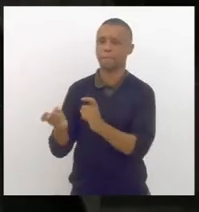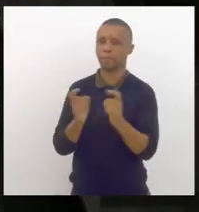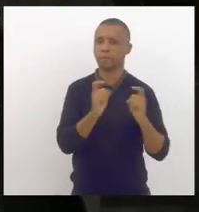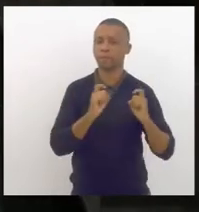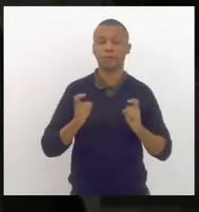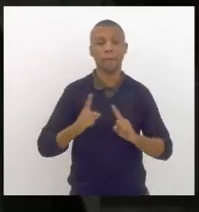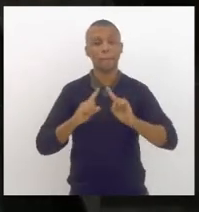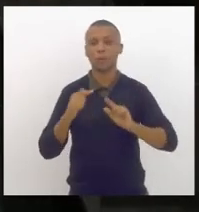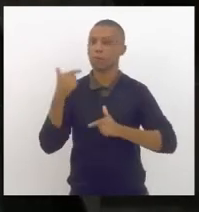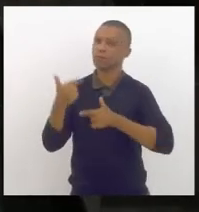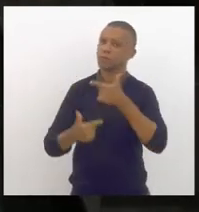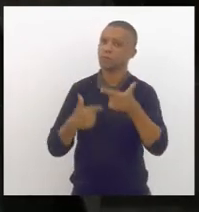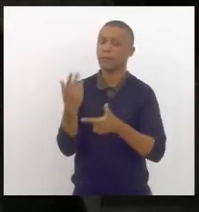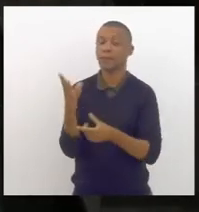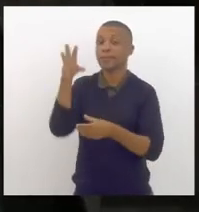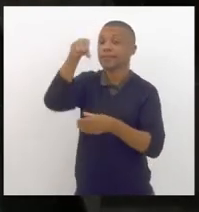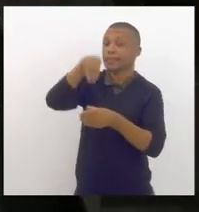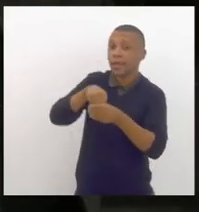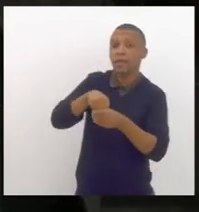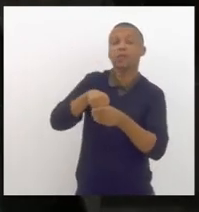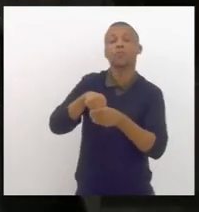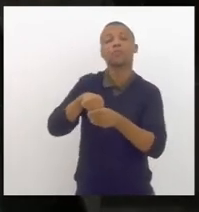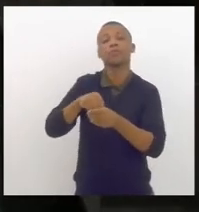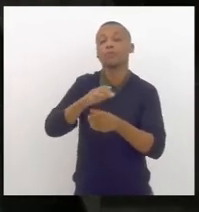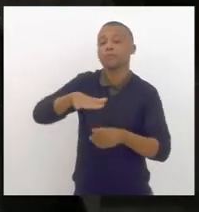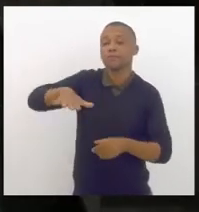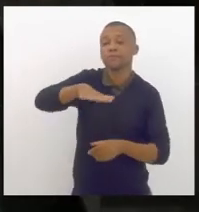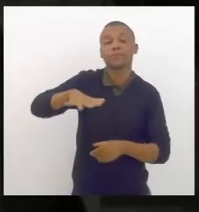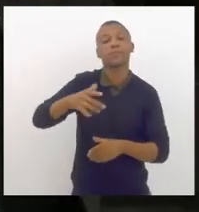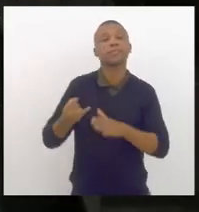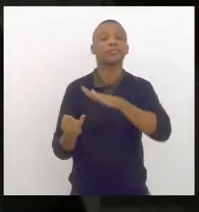atuação dentro da própria